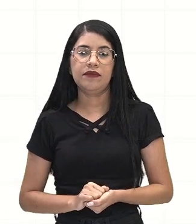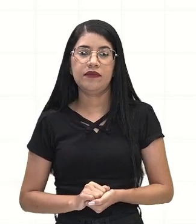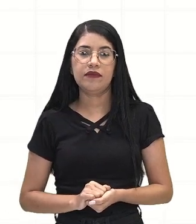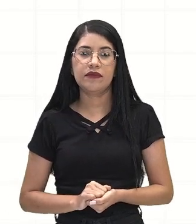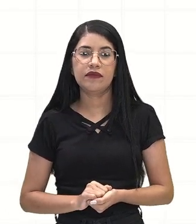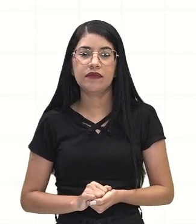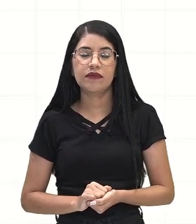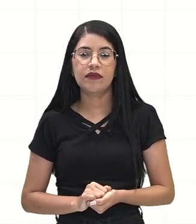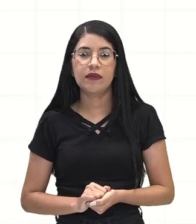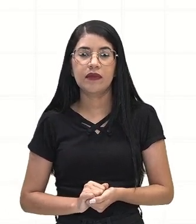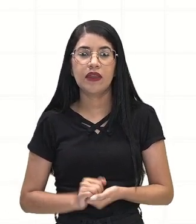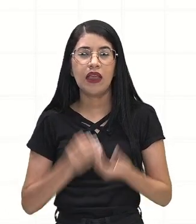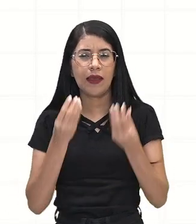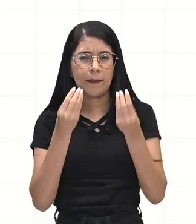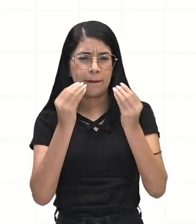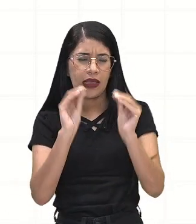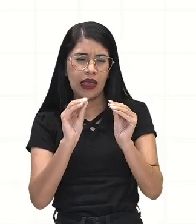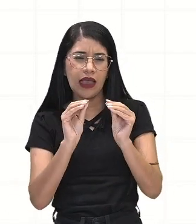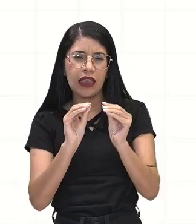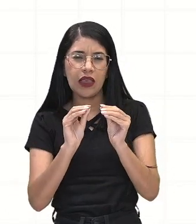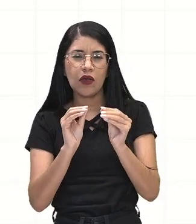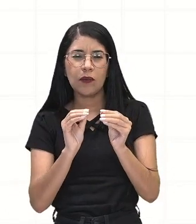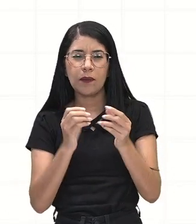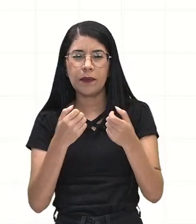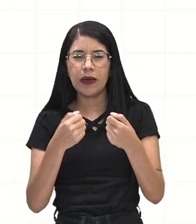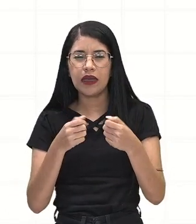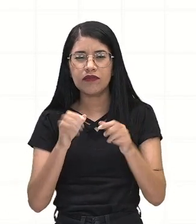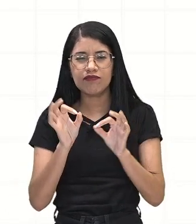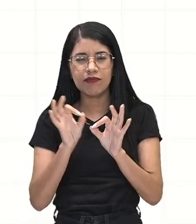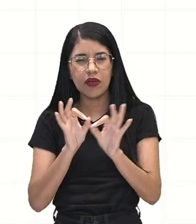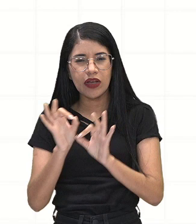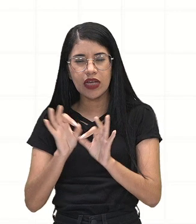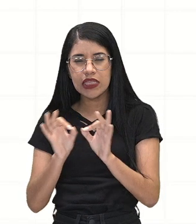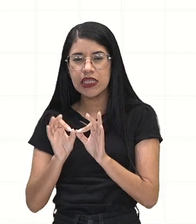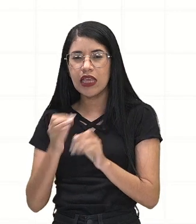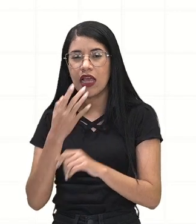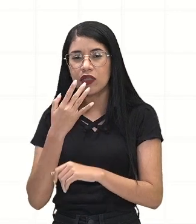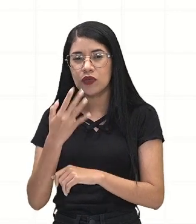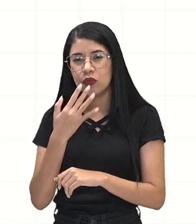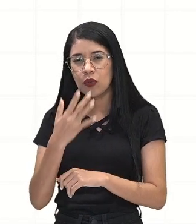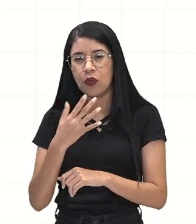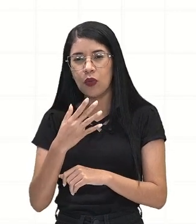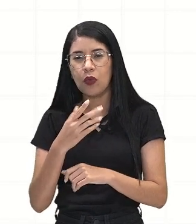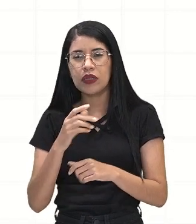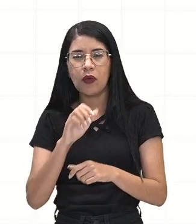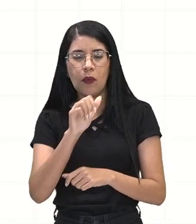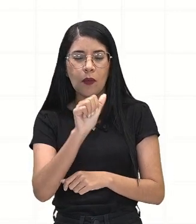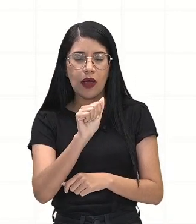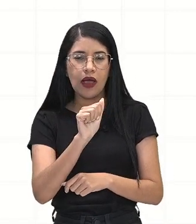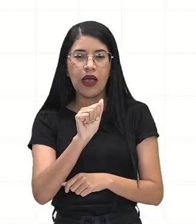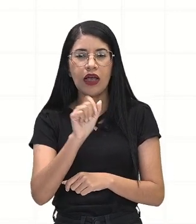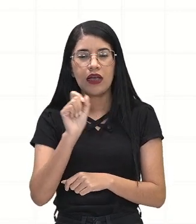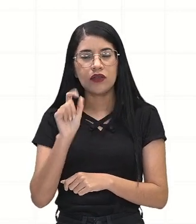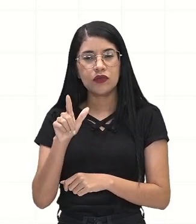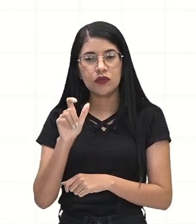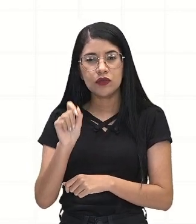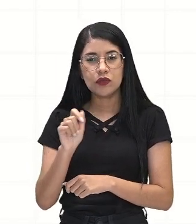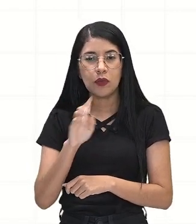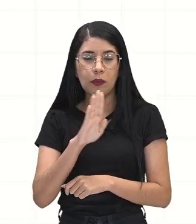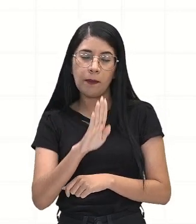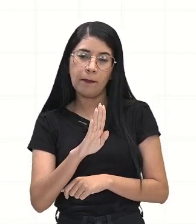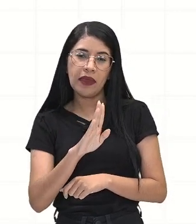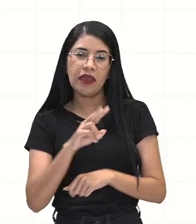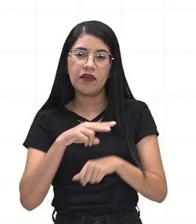eu tive o cuidado de botar cada ângulo de uma cor. Então aqui, ó, o ângulo A é o azulzinho, o B